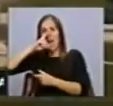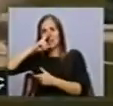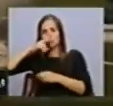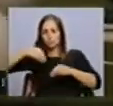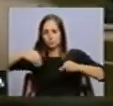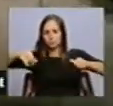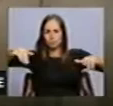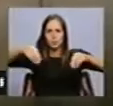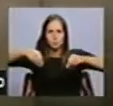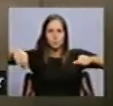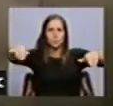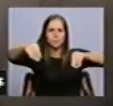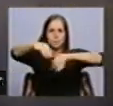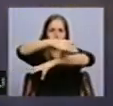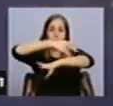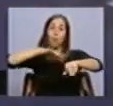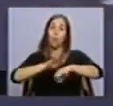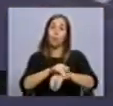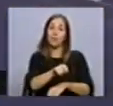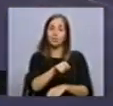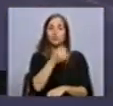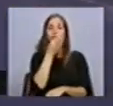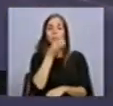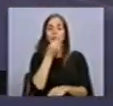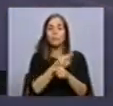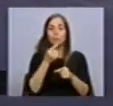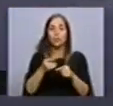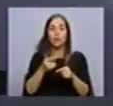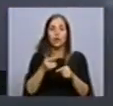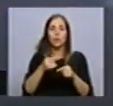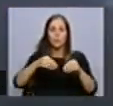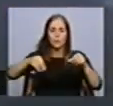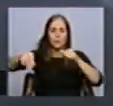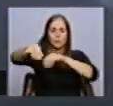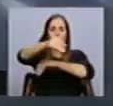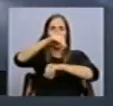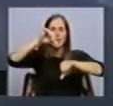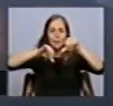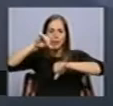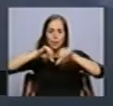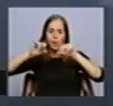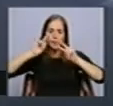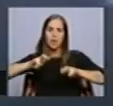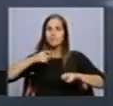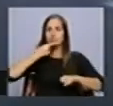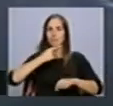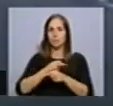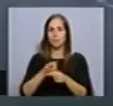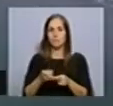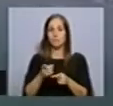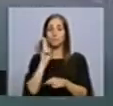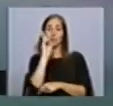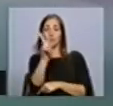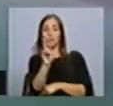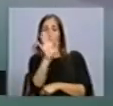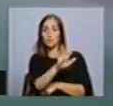também a representação química, digamos assim, geoquímica, da própria cintura de asteroides. Miguel, a imagem da semana, o que é que